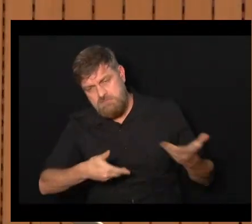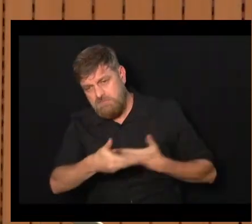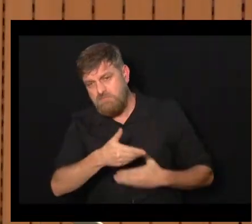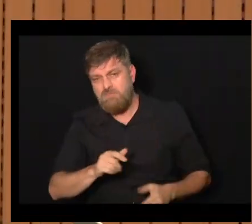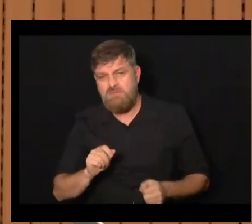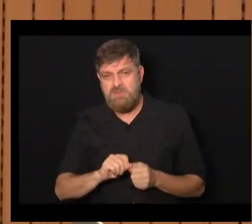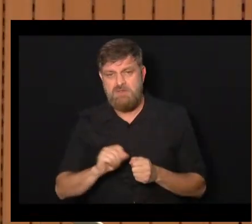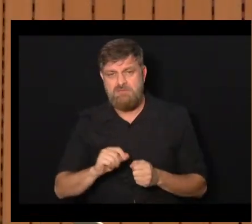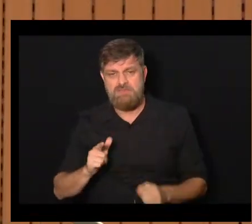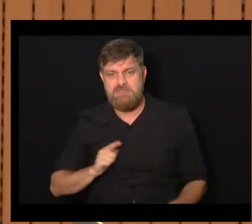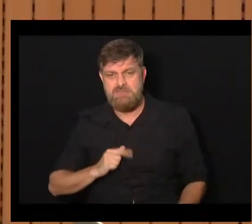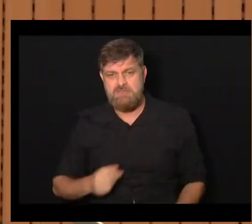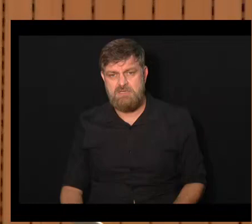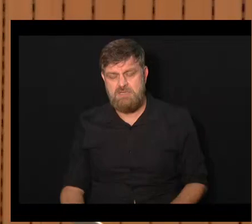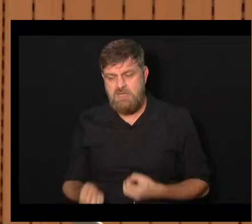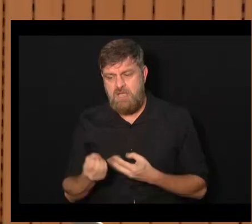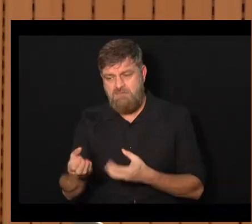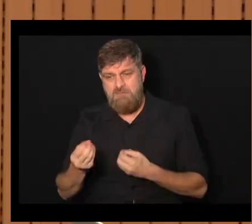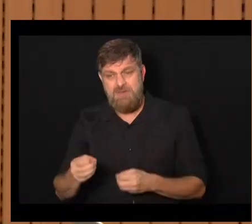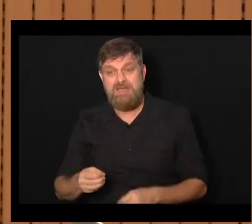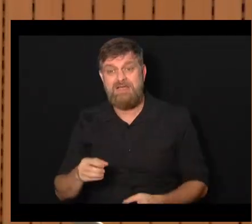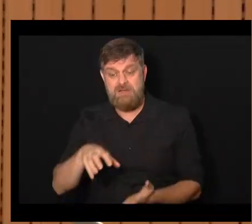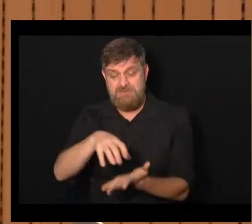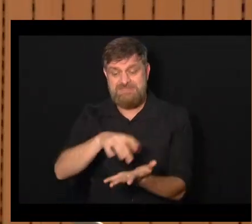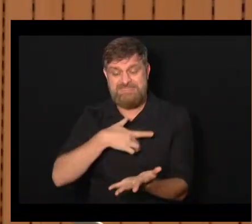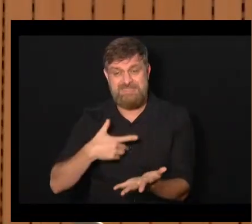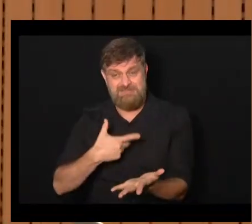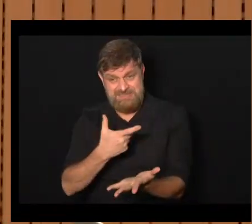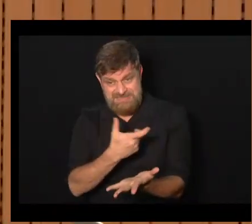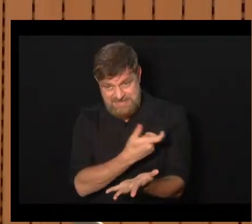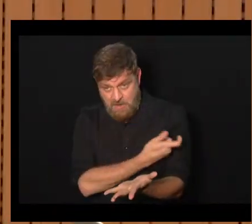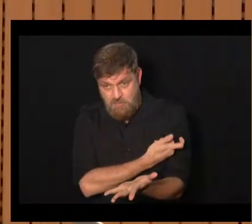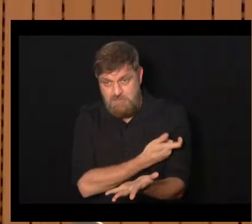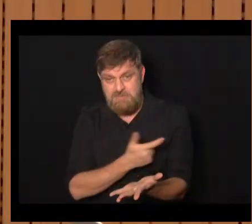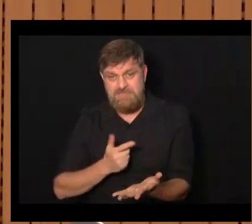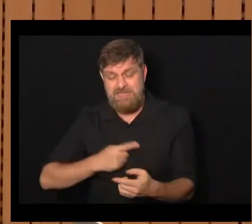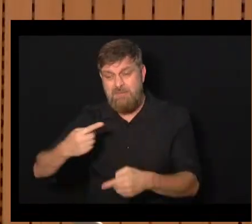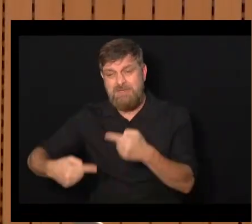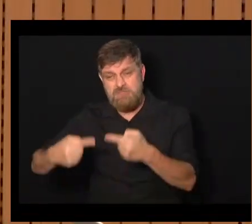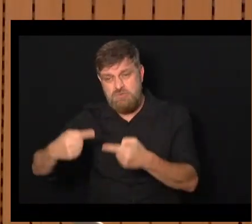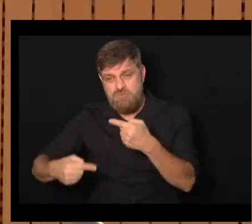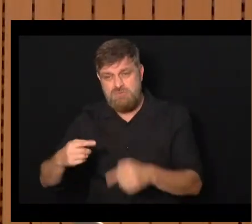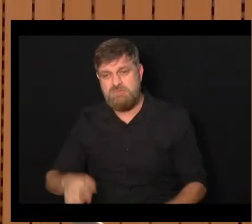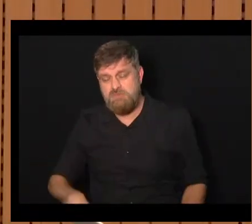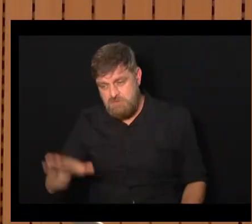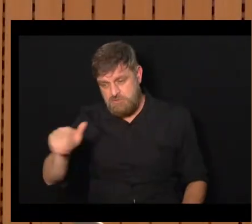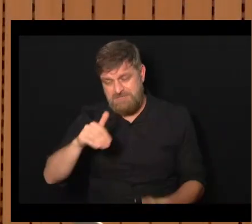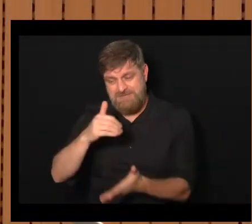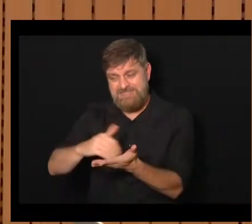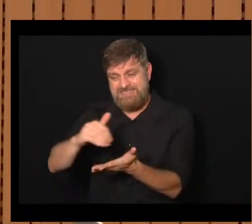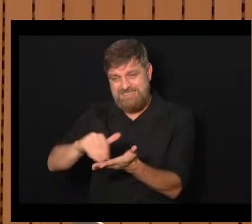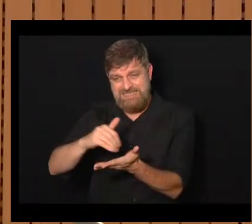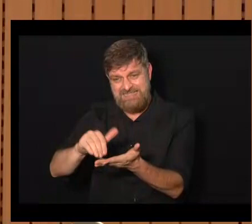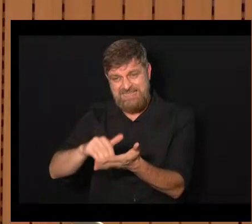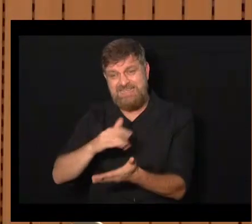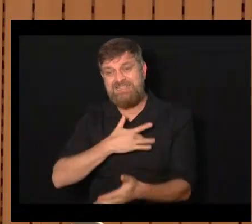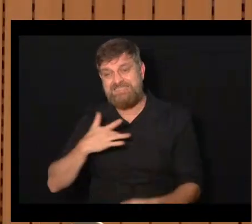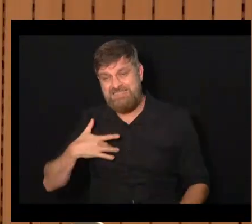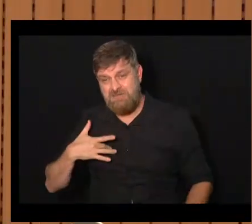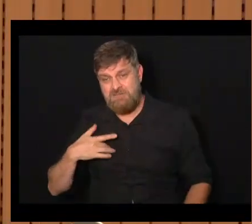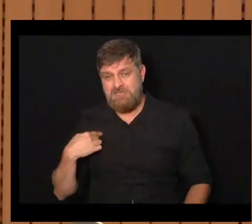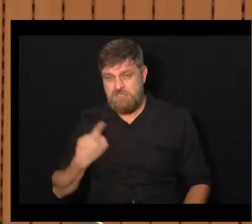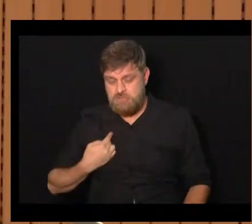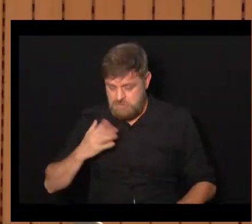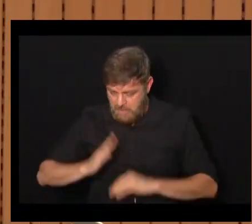processos formativos junto aos centros de saúde. Nós vamos formalizar essa discussão com a Secretaria de Saúde e que a gente possa, então,